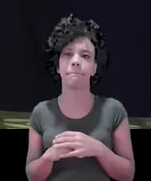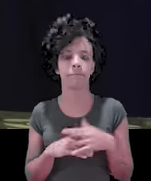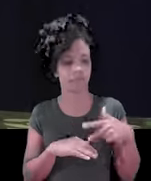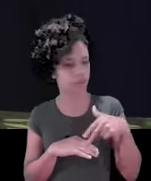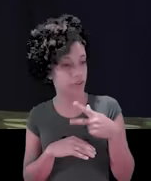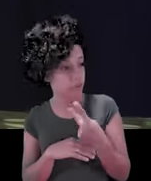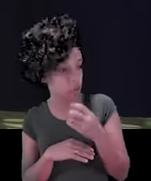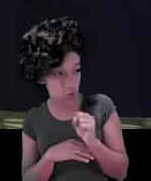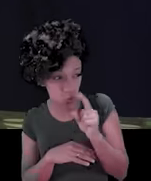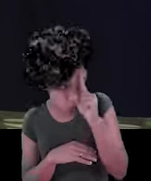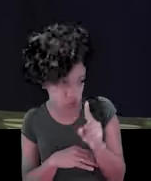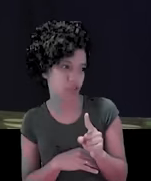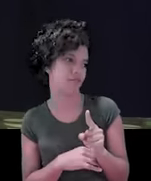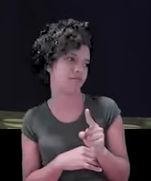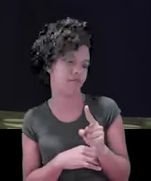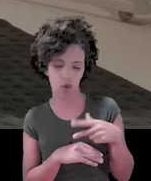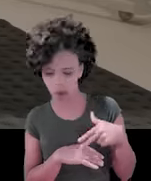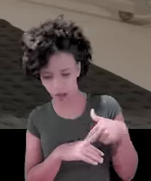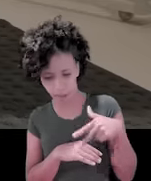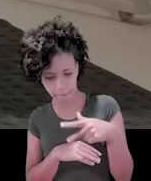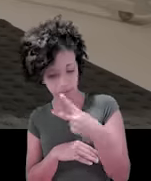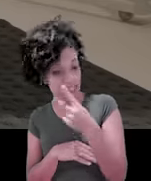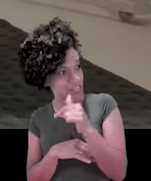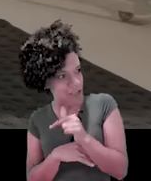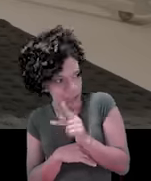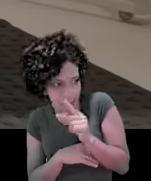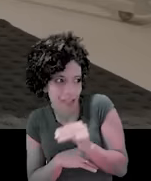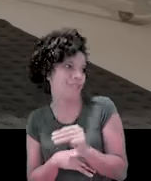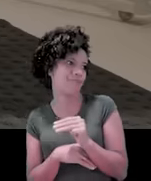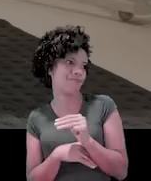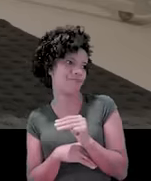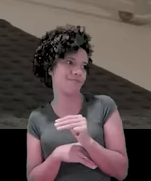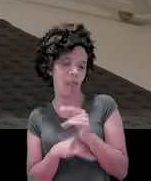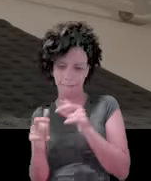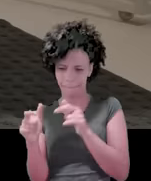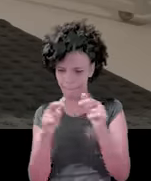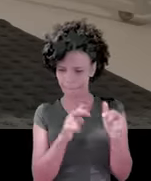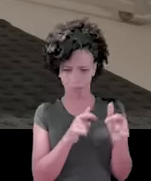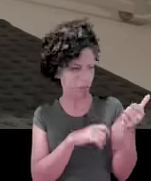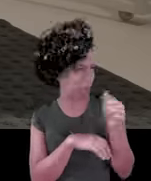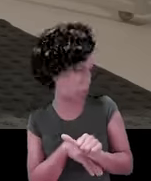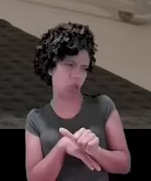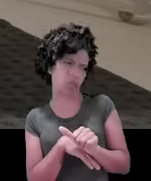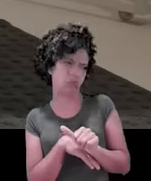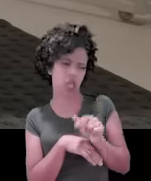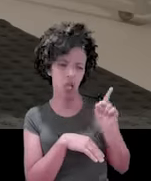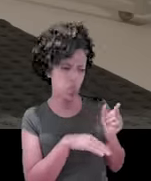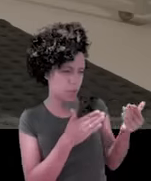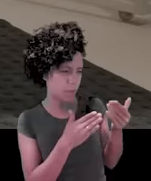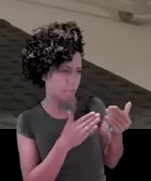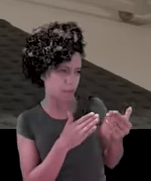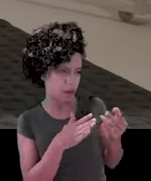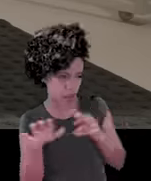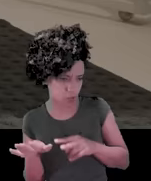caminhei 28 dias 27 Km por lugares muito piores do que